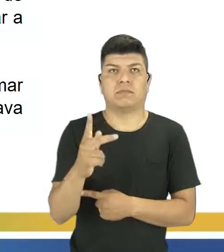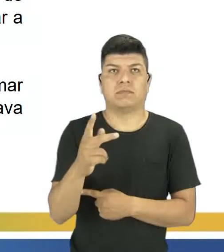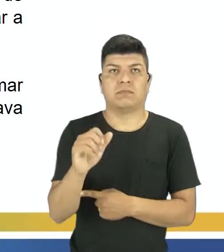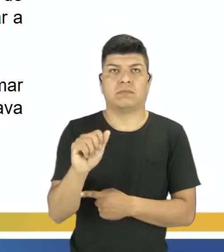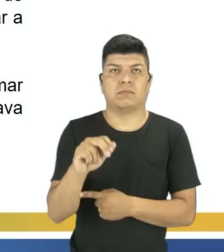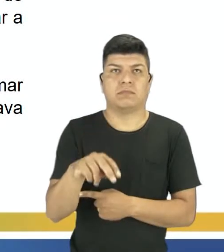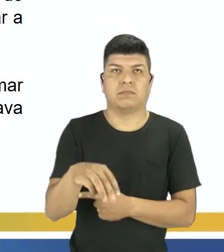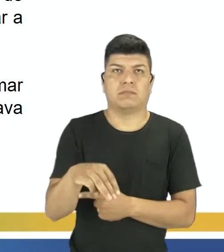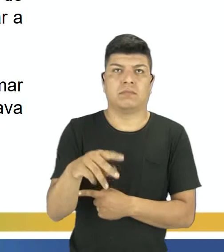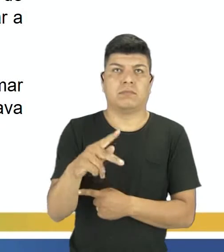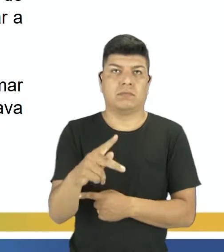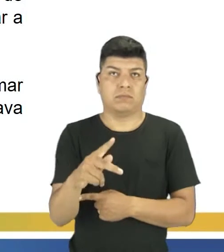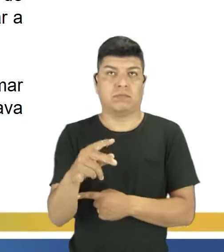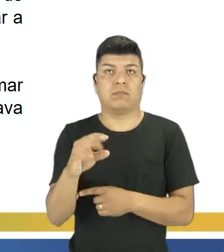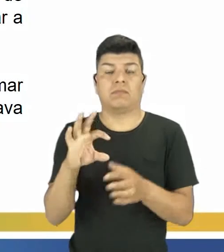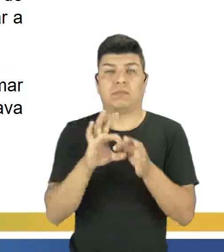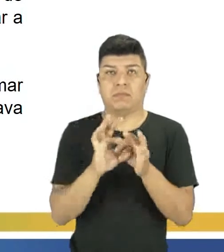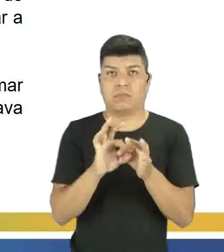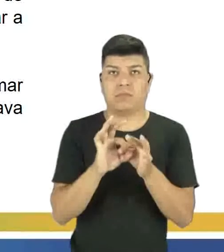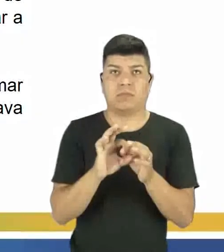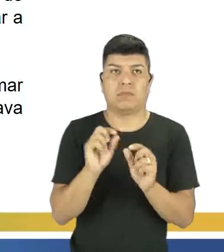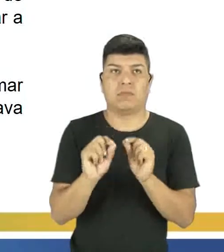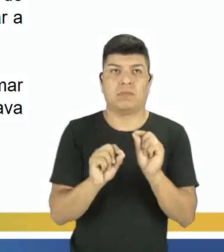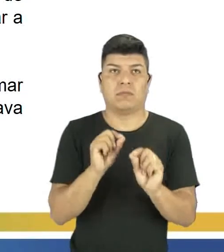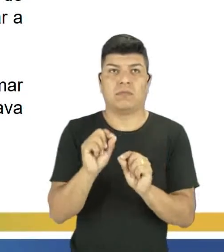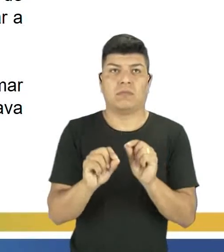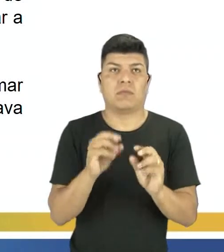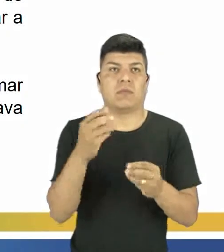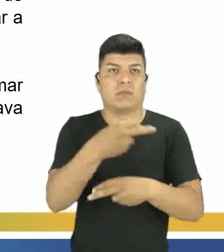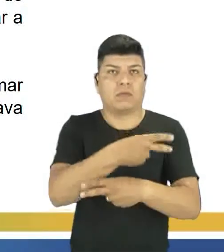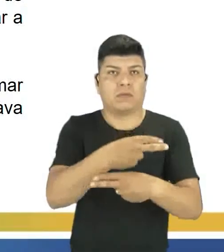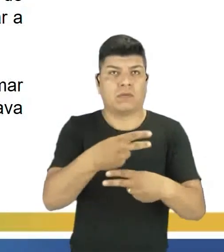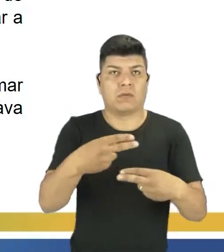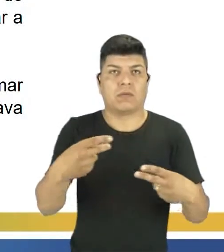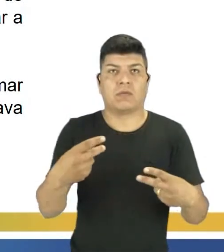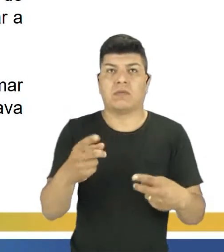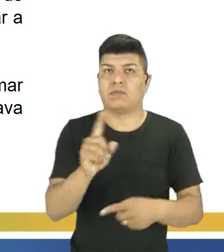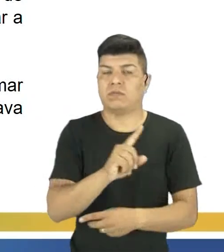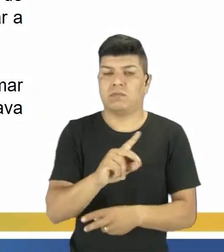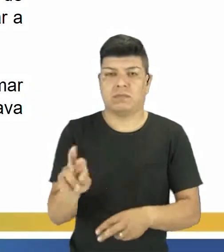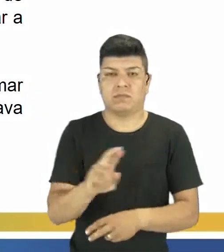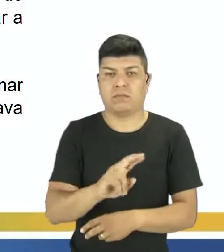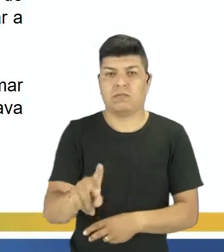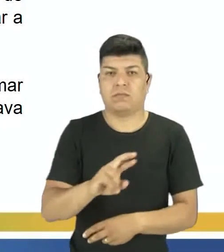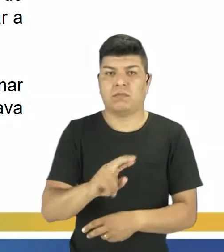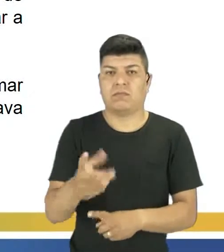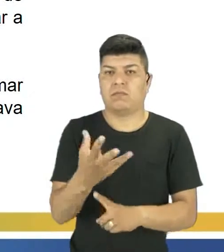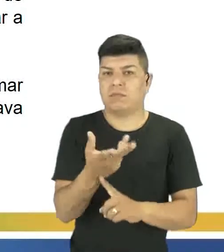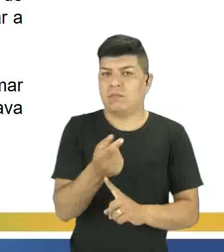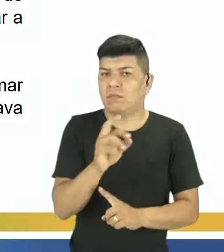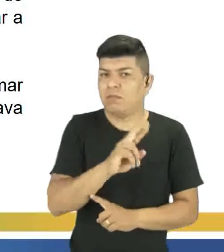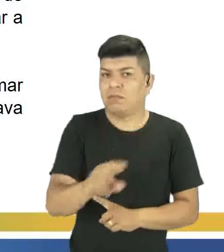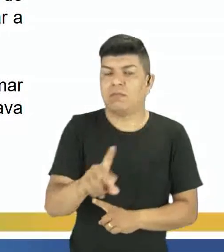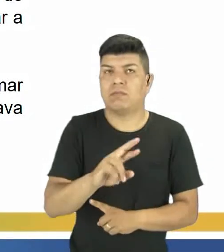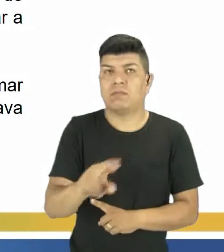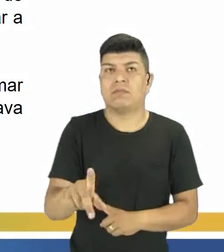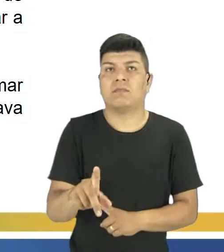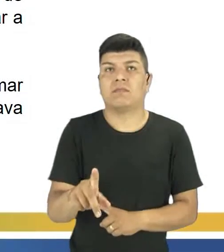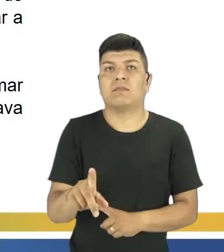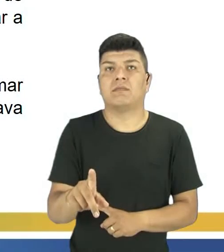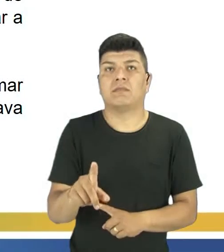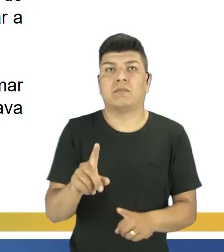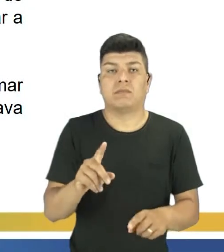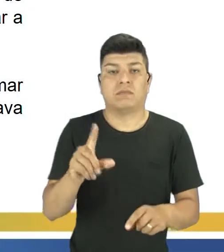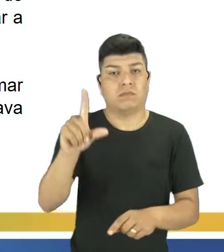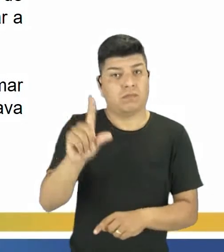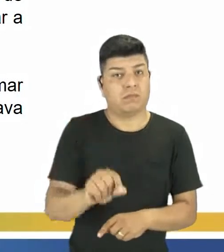Duchamp não era relacionar com a forma dos objetos, não era relacionar a arte com a forma dos objetos, tá?